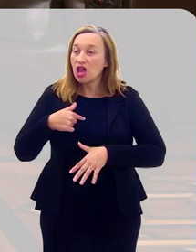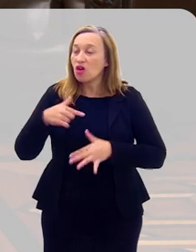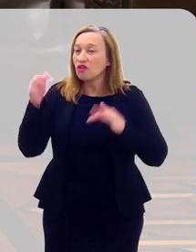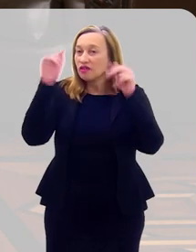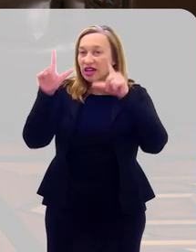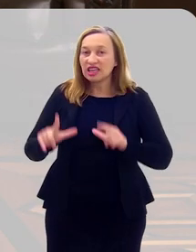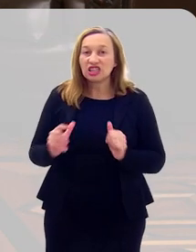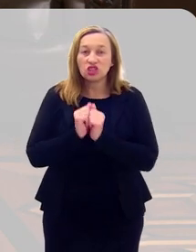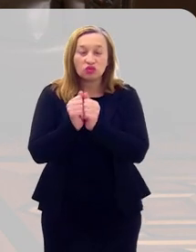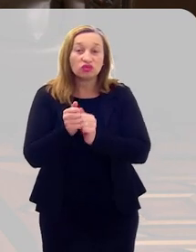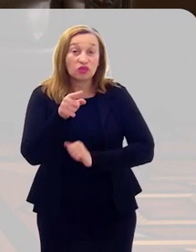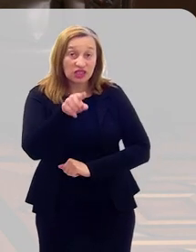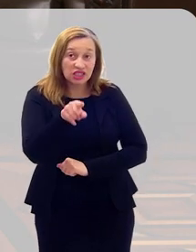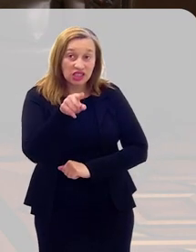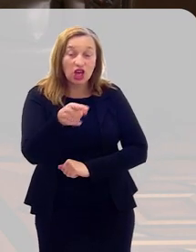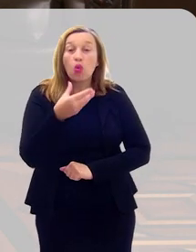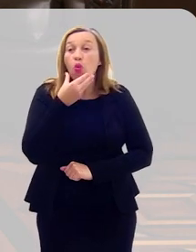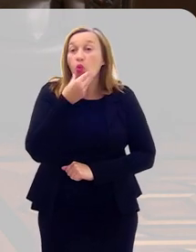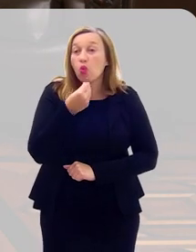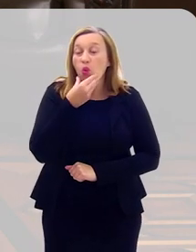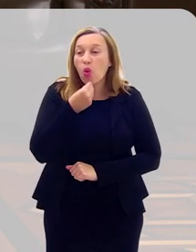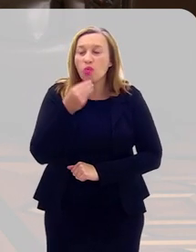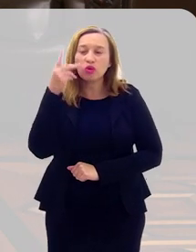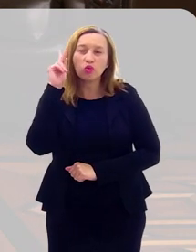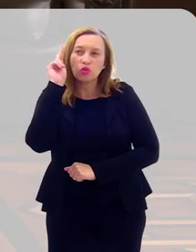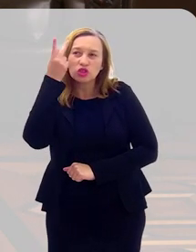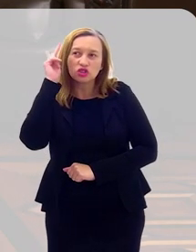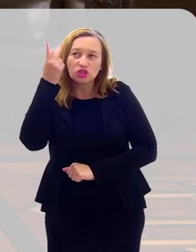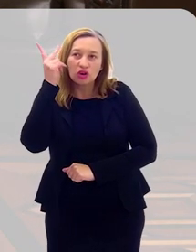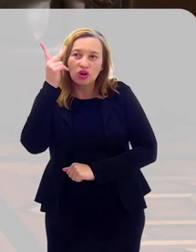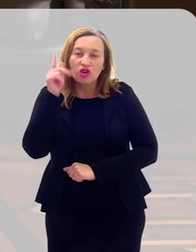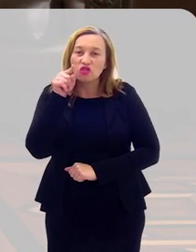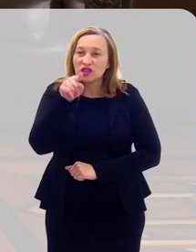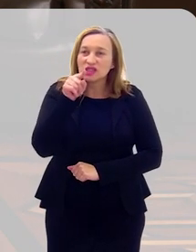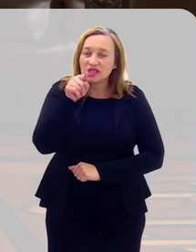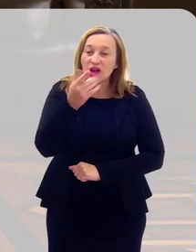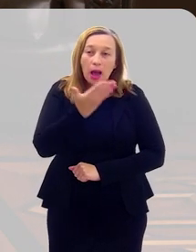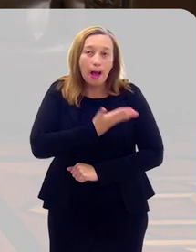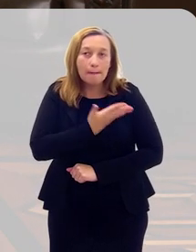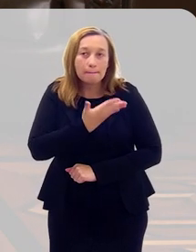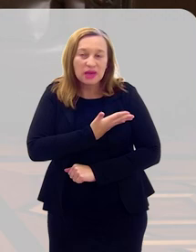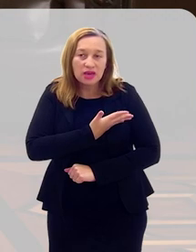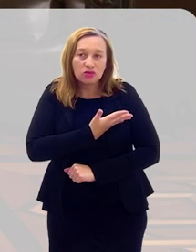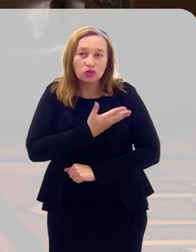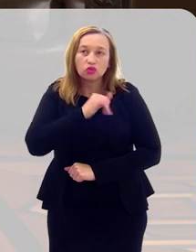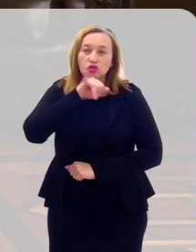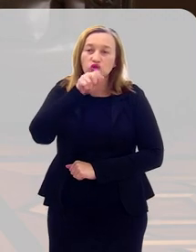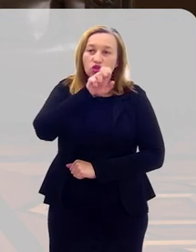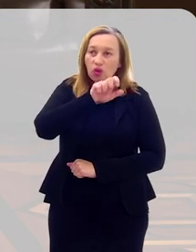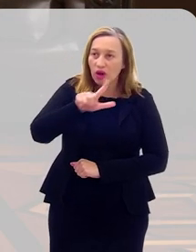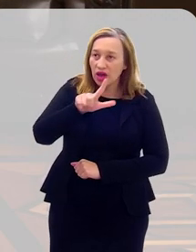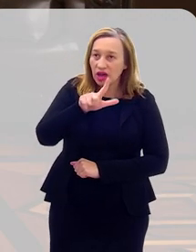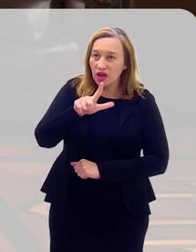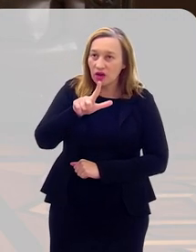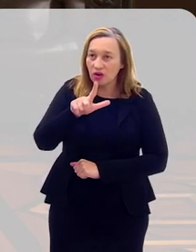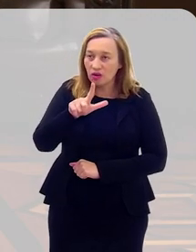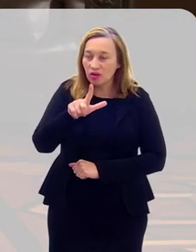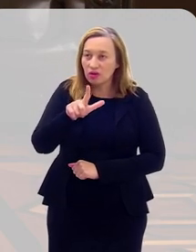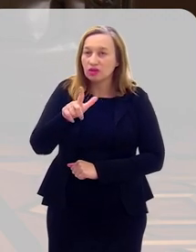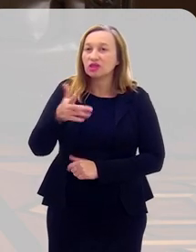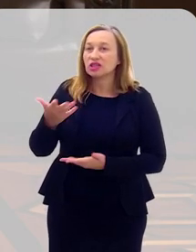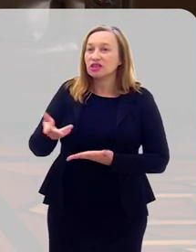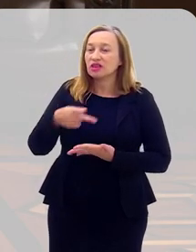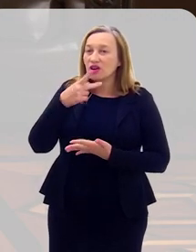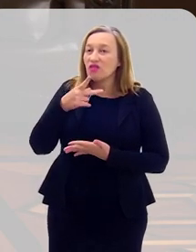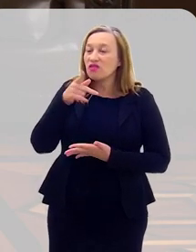muito feliz de tê-lo aqui no programa, um homem com uma história. Você é brother do Joel, do nosso câmera. Grande e ele Joel, me